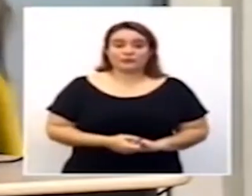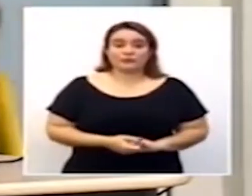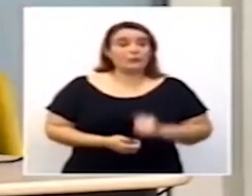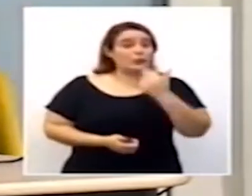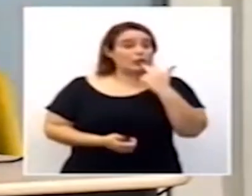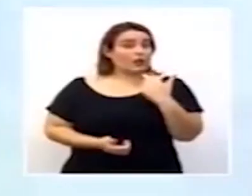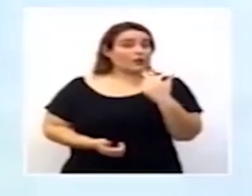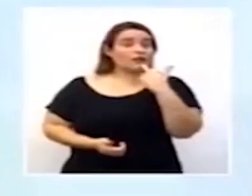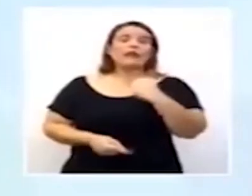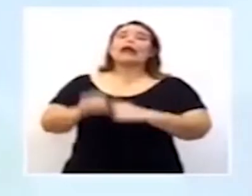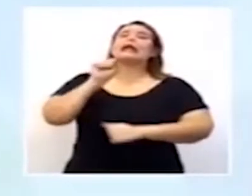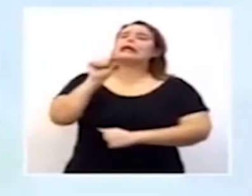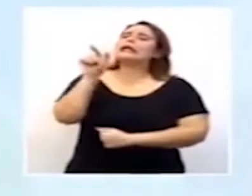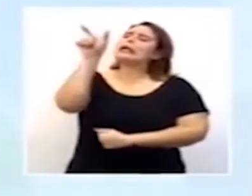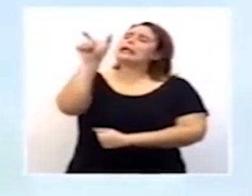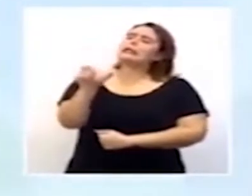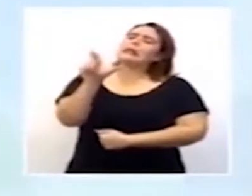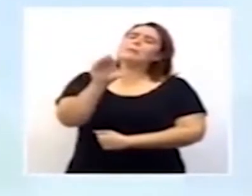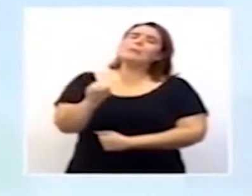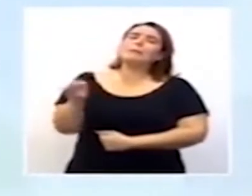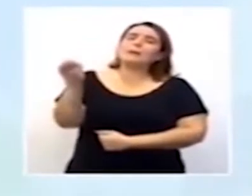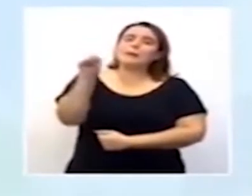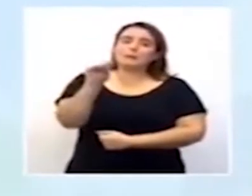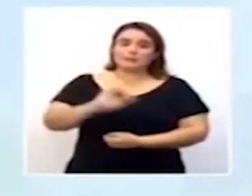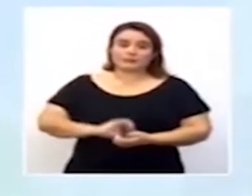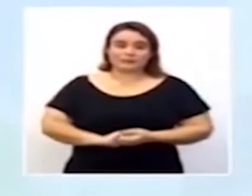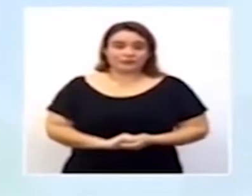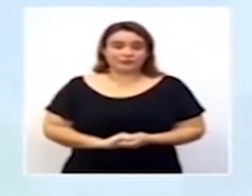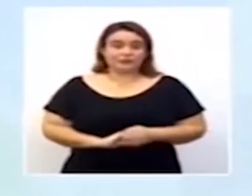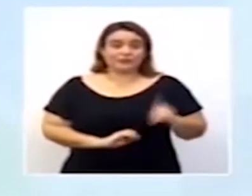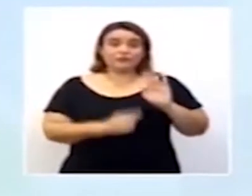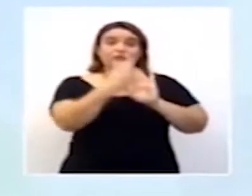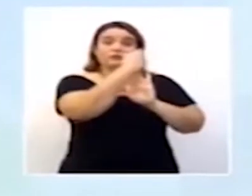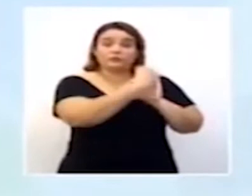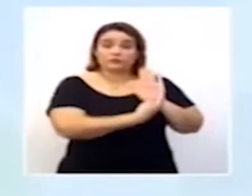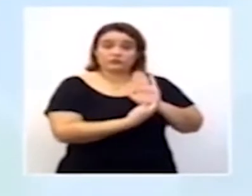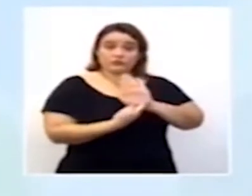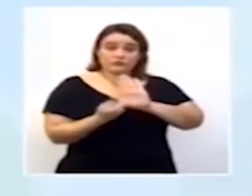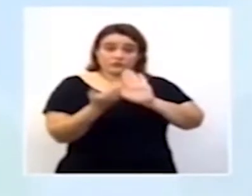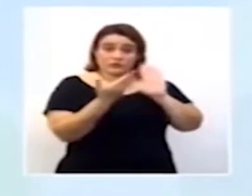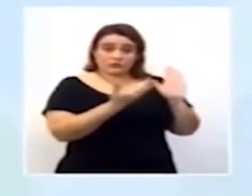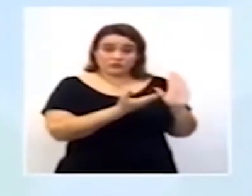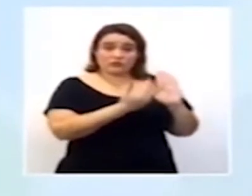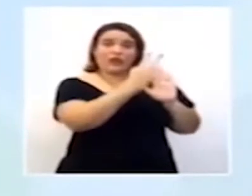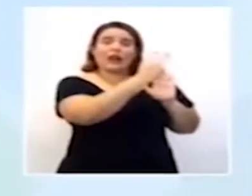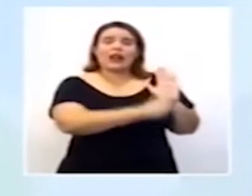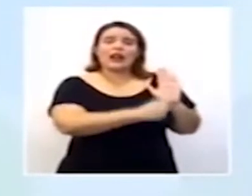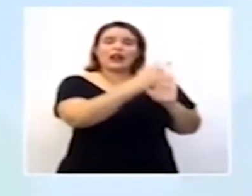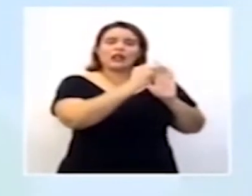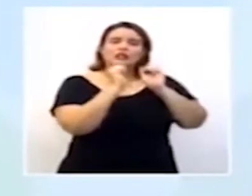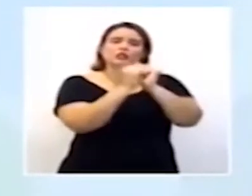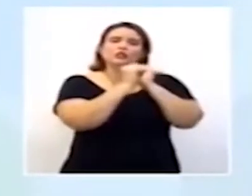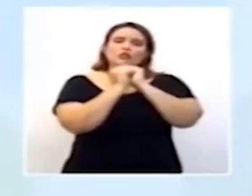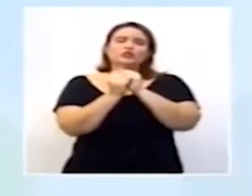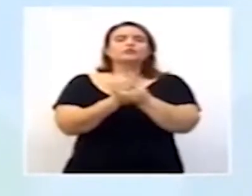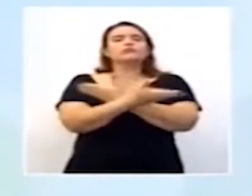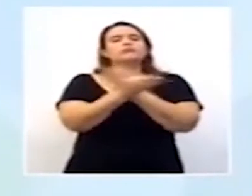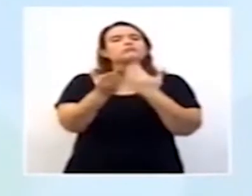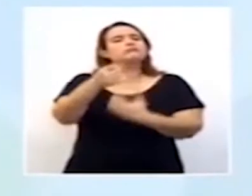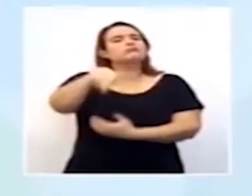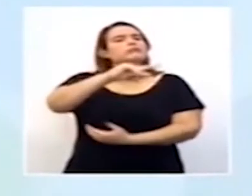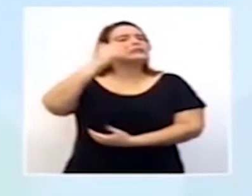língua e seus falantes tá bom É aqui tem um texto eu vou ler junto com vocês para que vocês entendam melhor